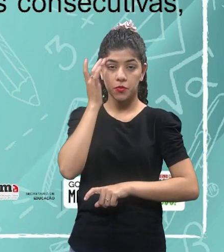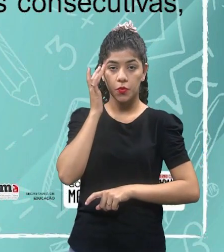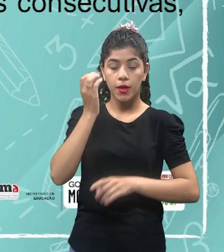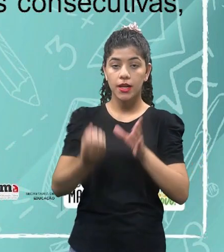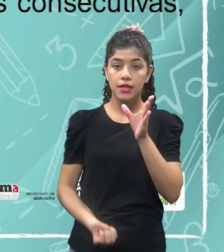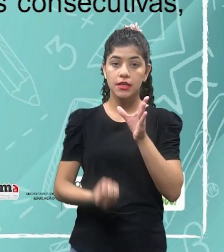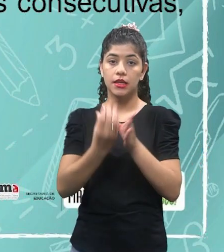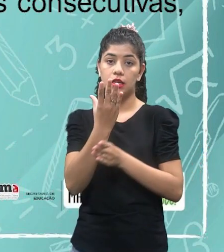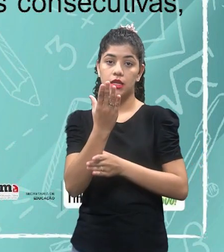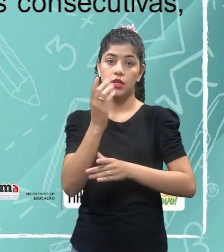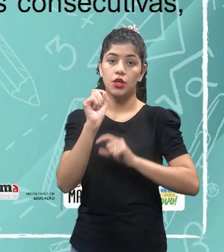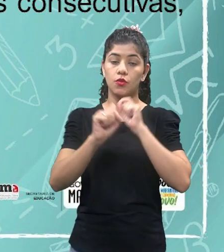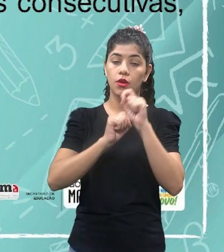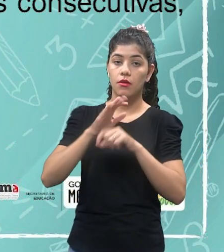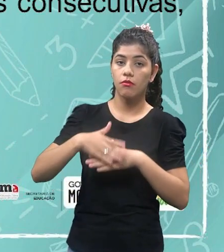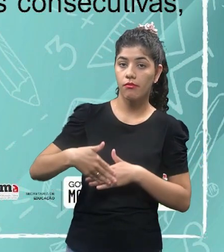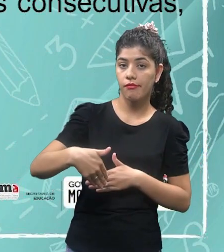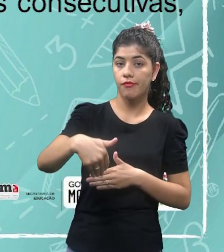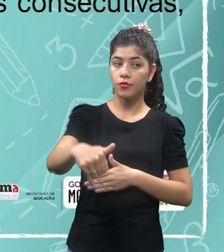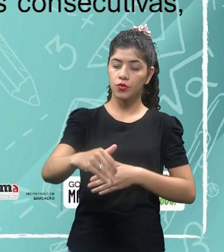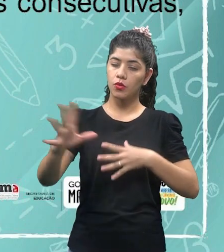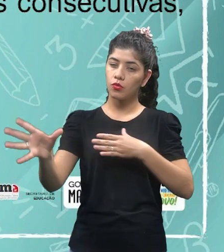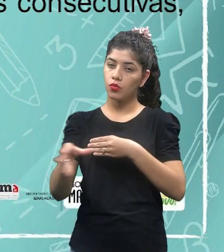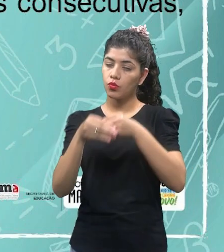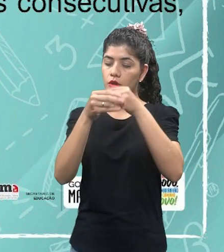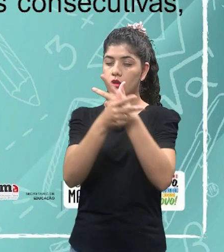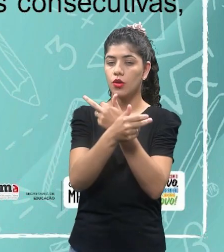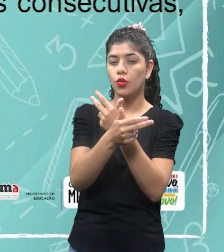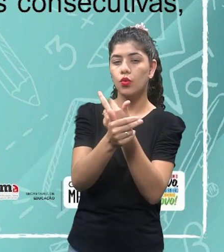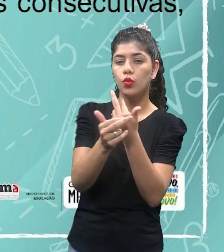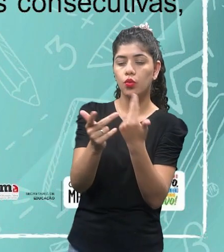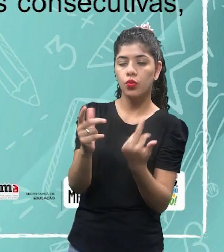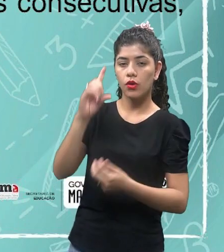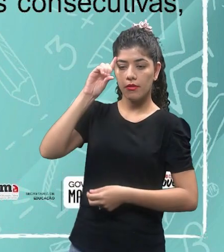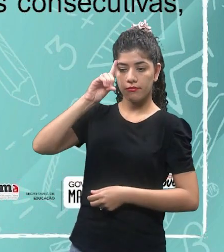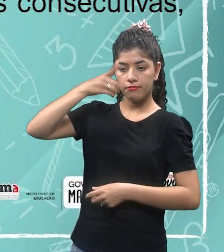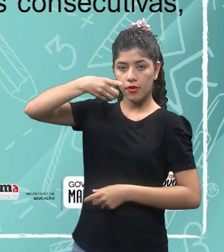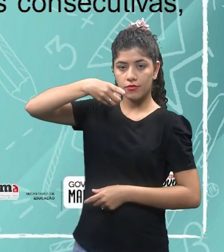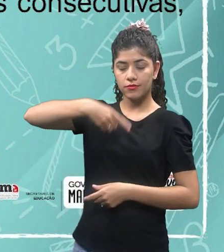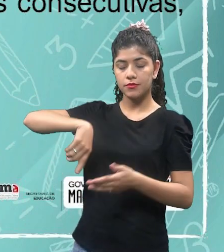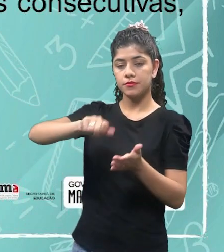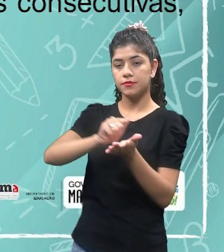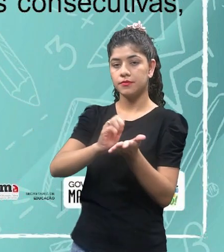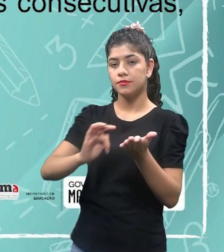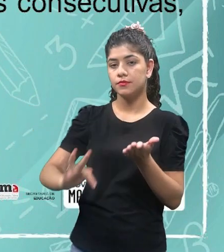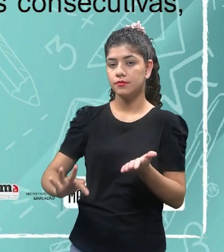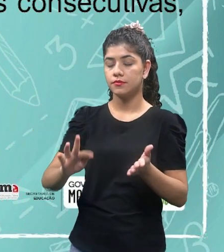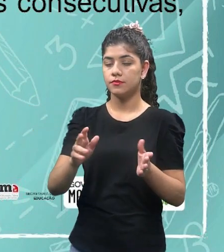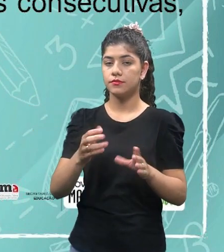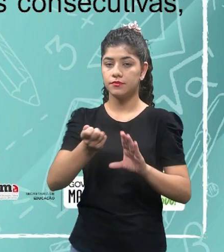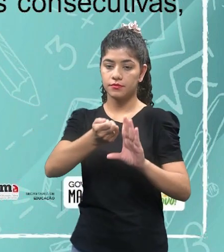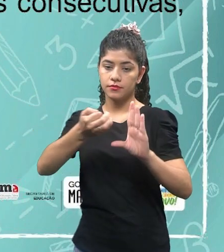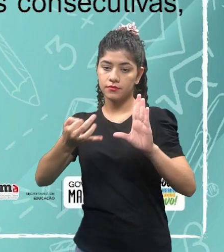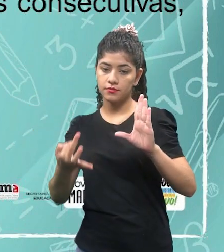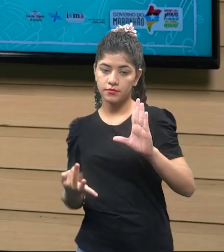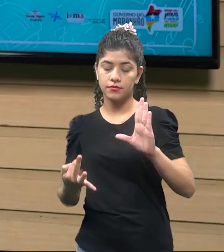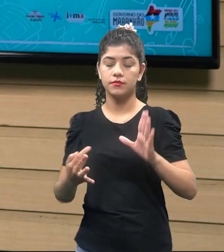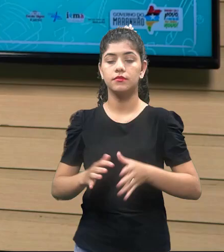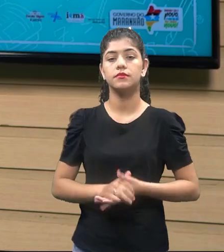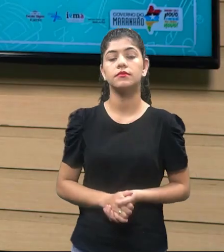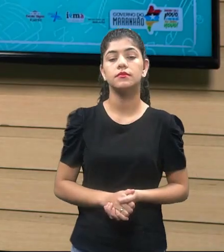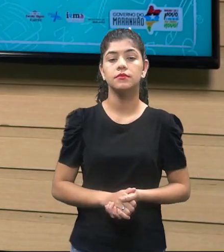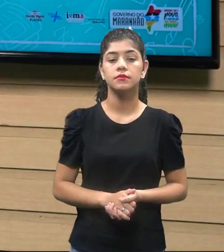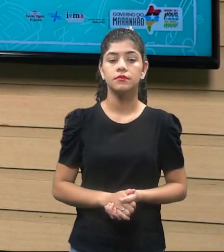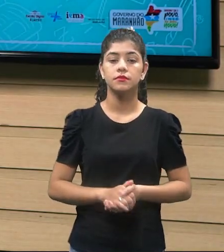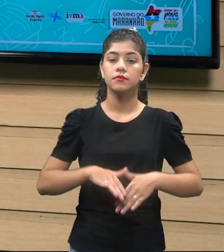crie programas a partir de um conjunto de ordens, ações consecutivas, dados e algoritmos.